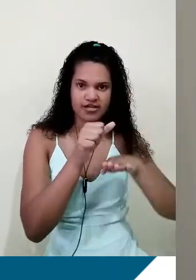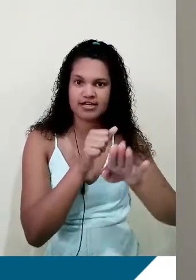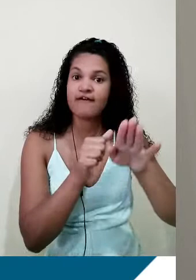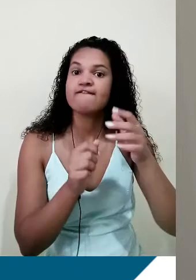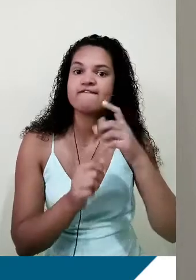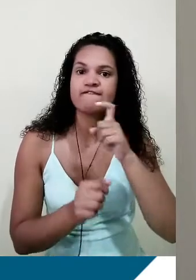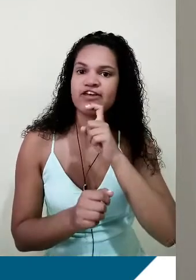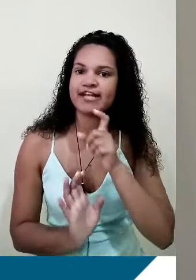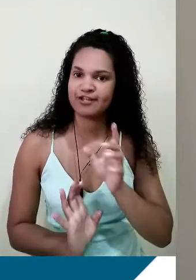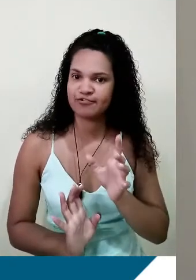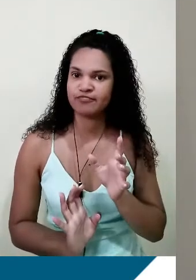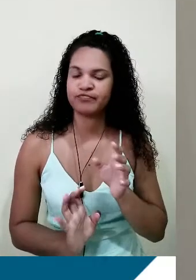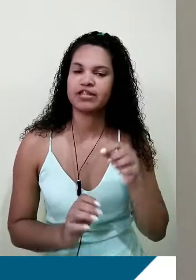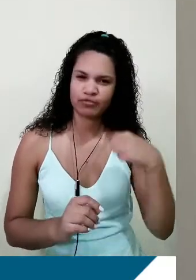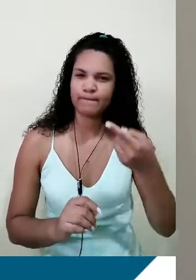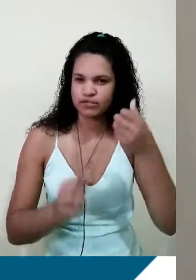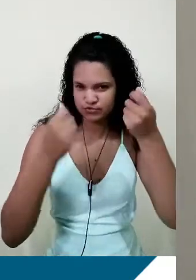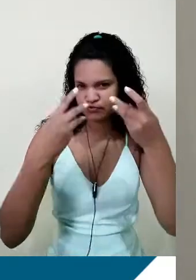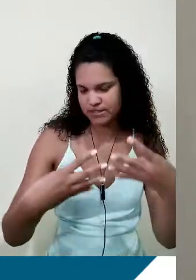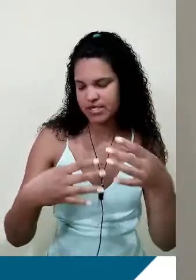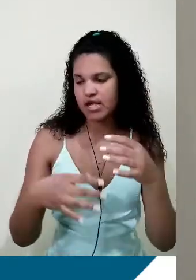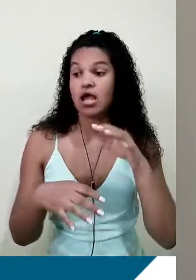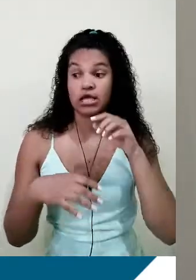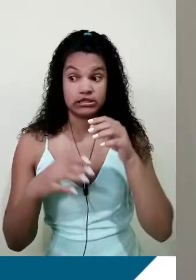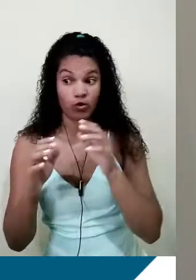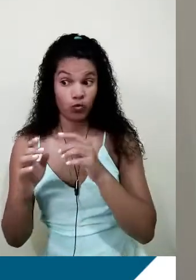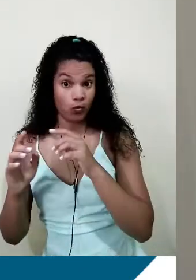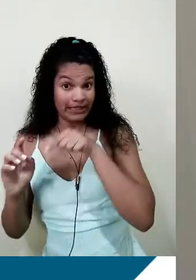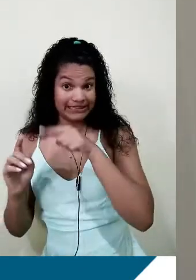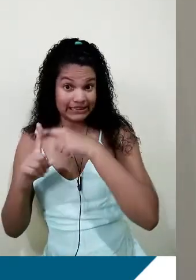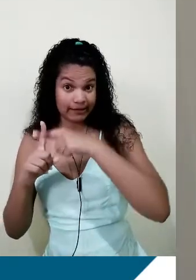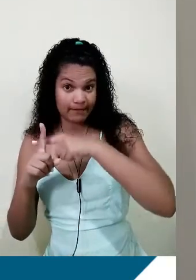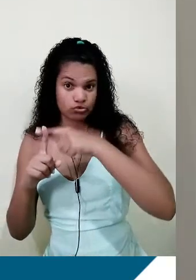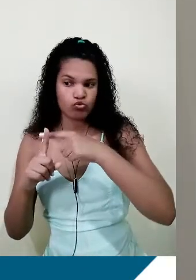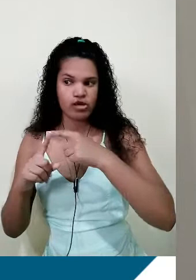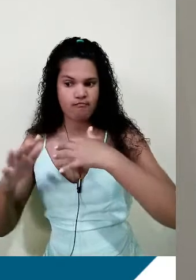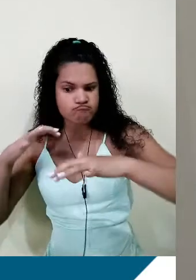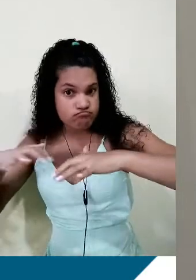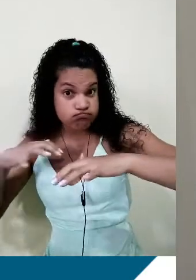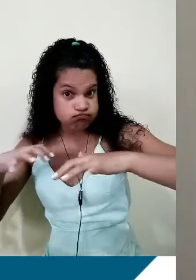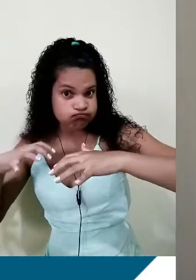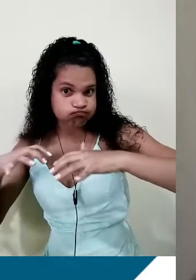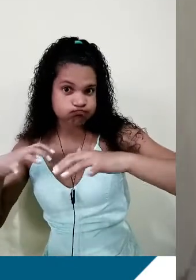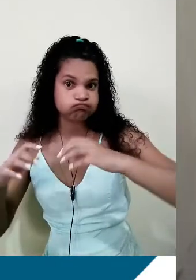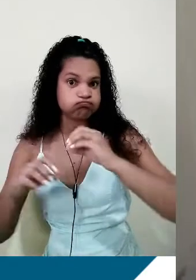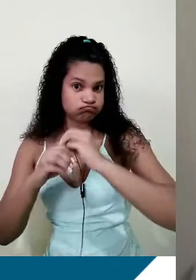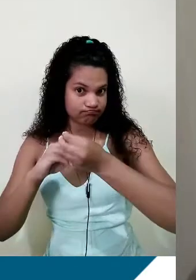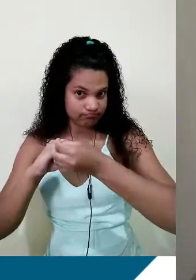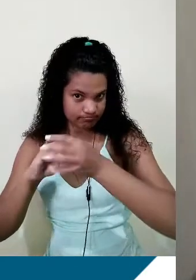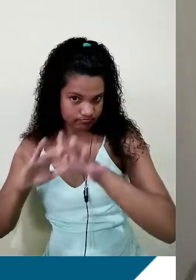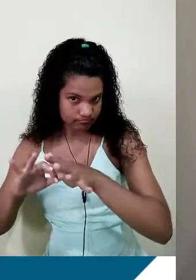gente tem a temperatura como a agitação média das moléculas e